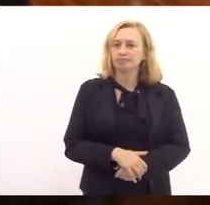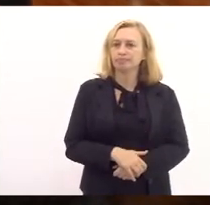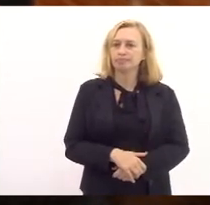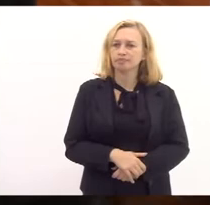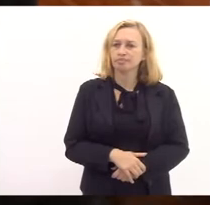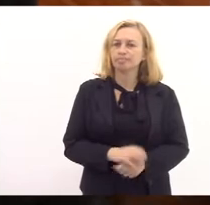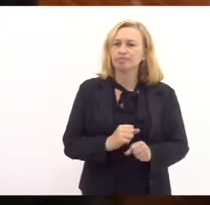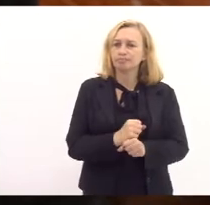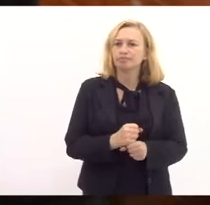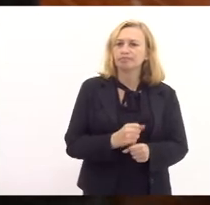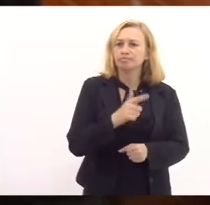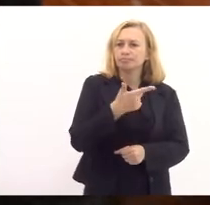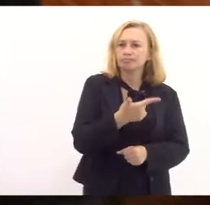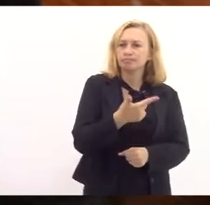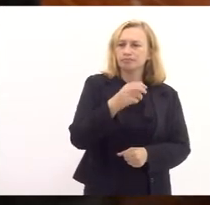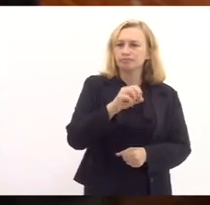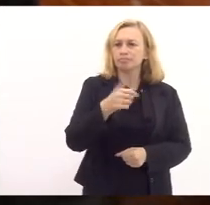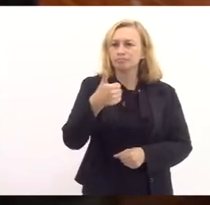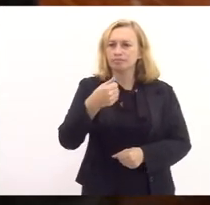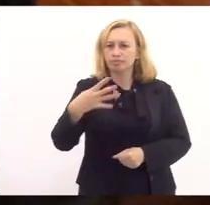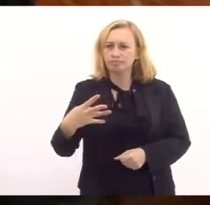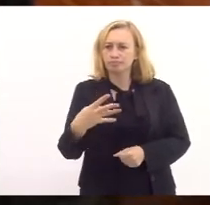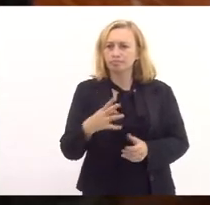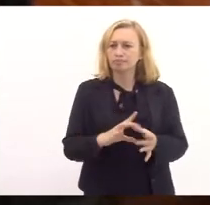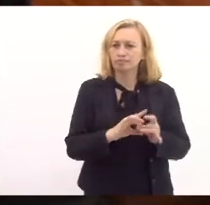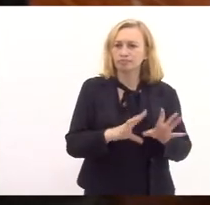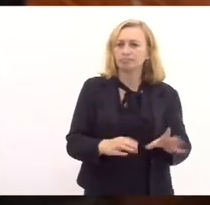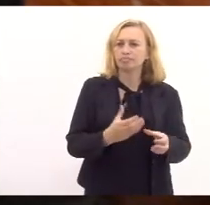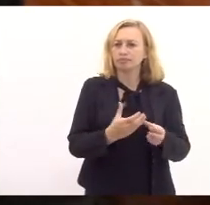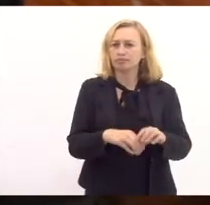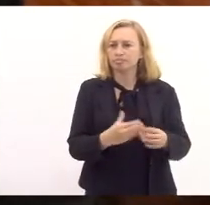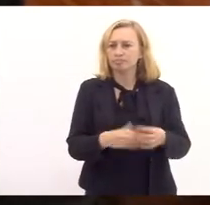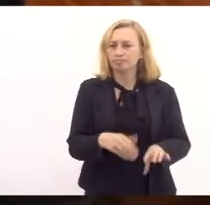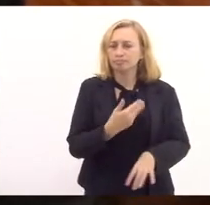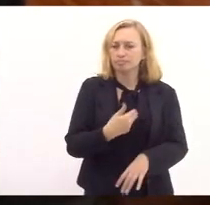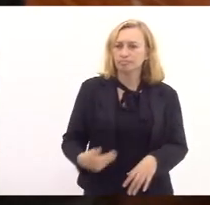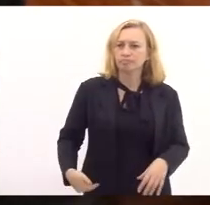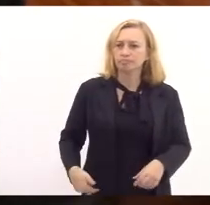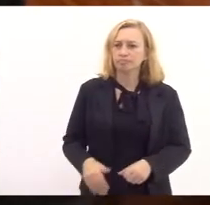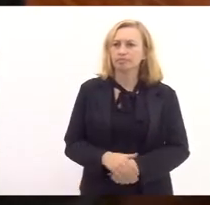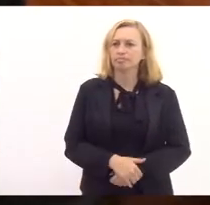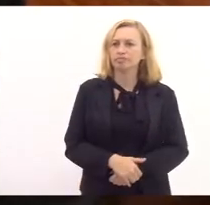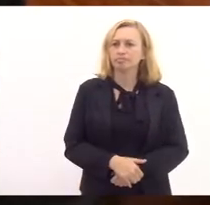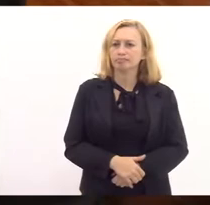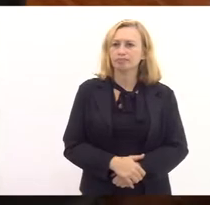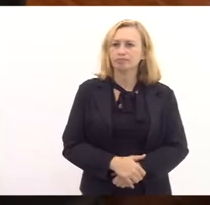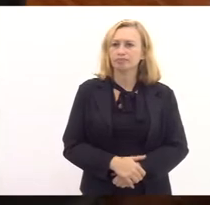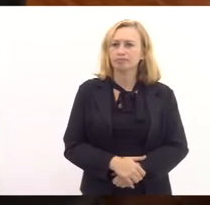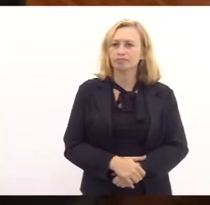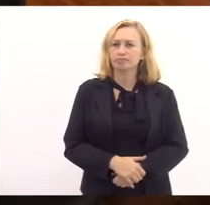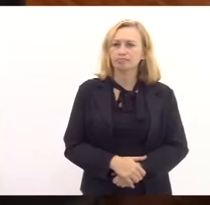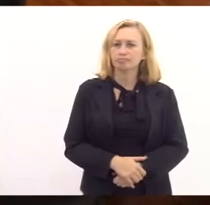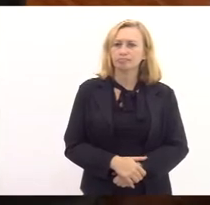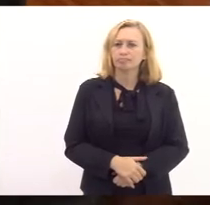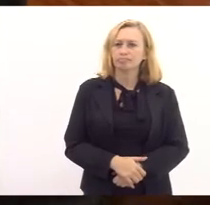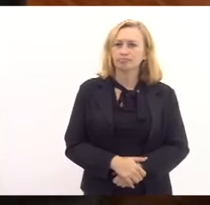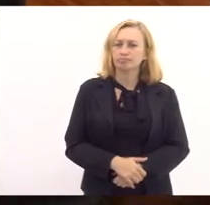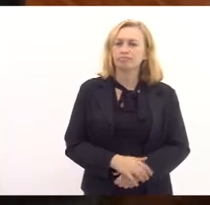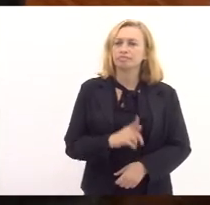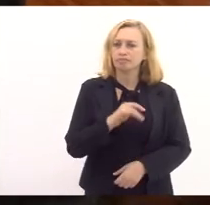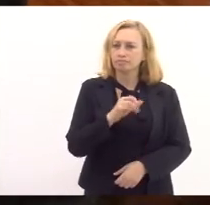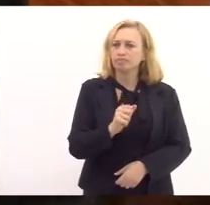No ano de 2014, houve autorização para um concurso público, e esse concurso já, a agência já